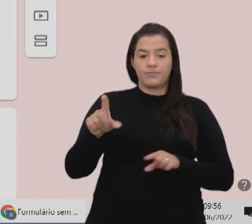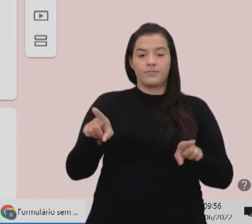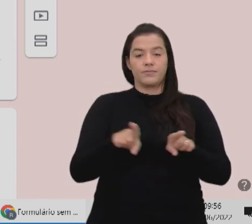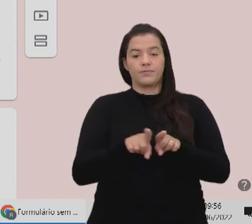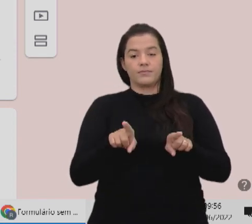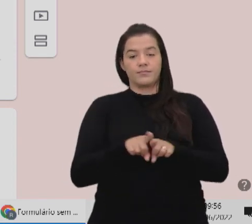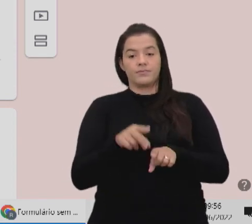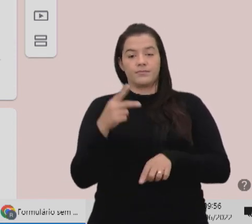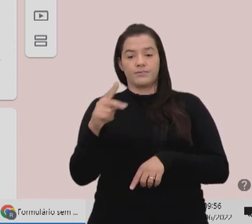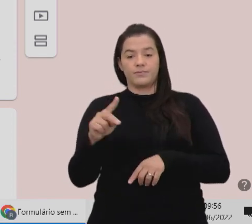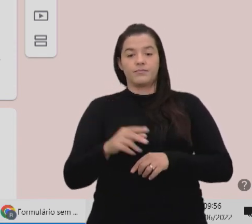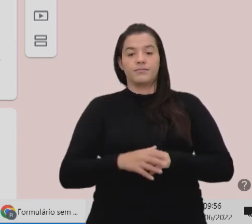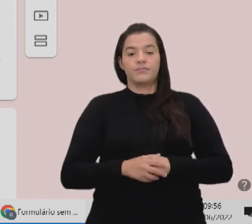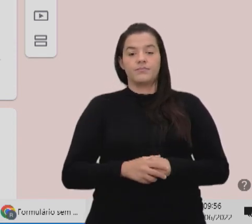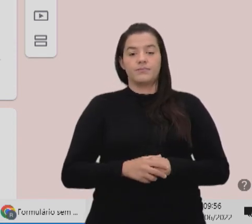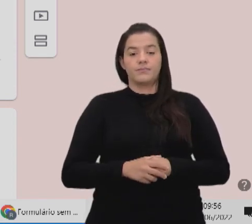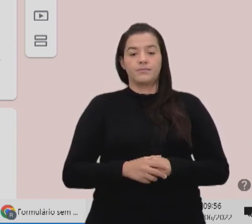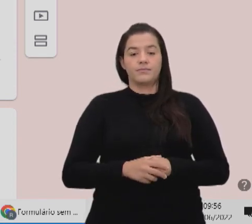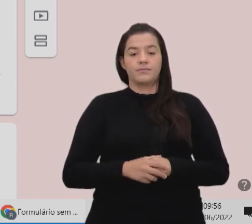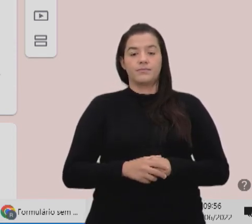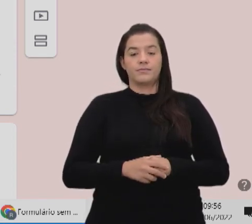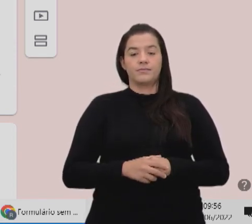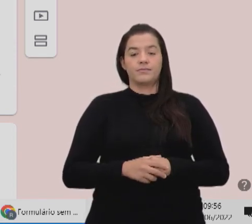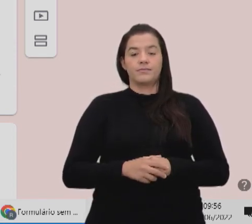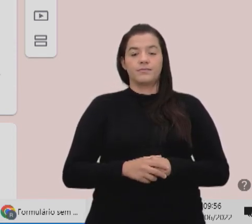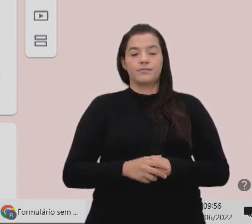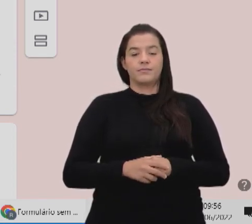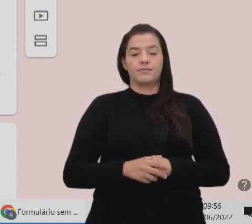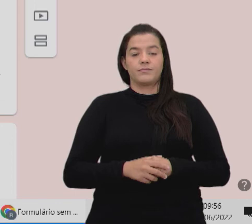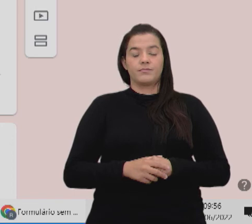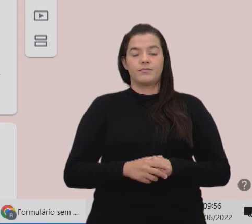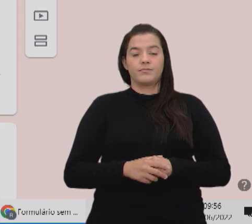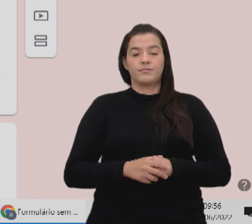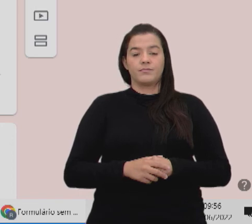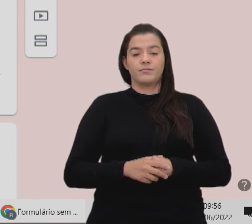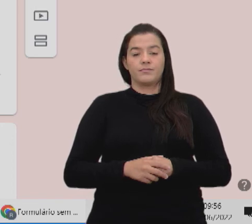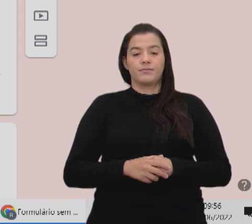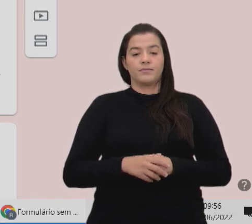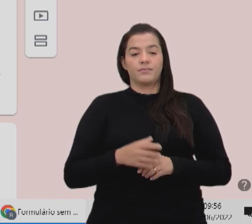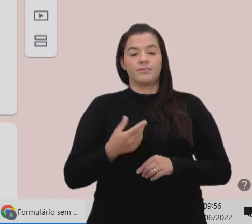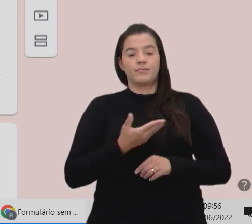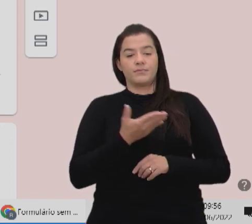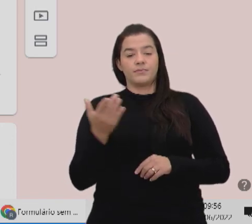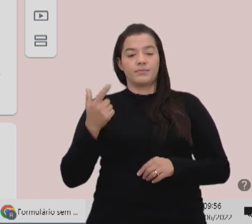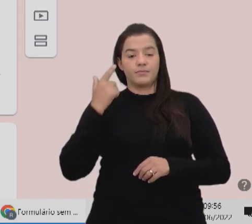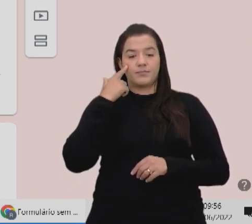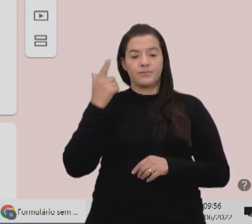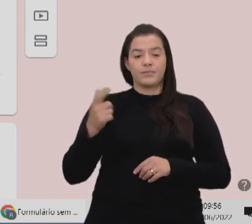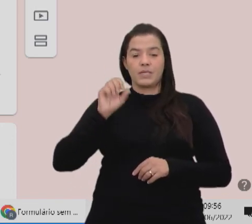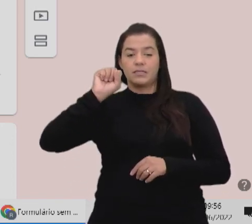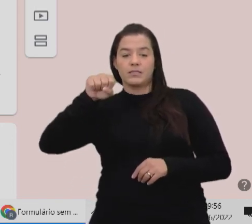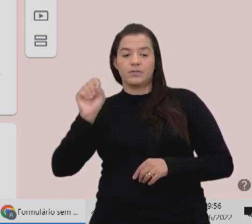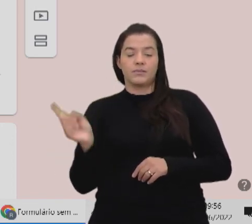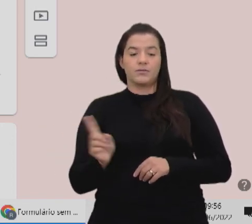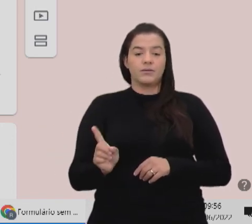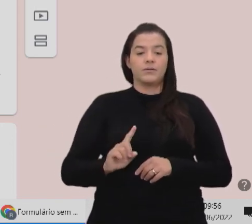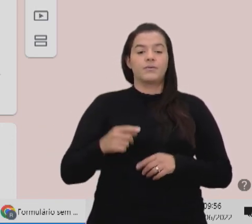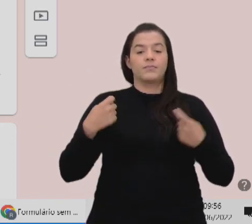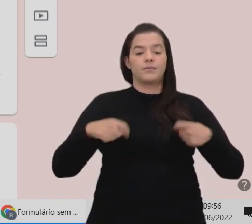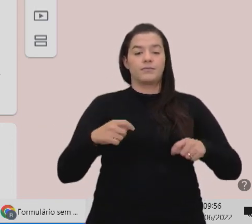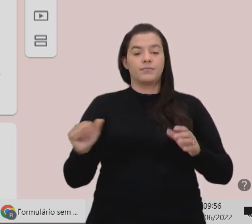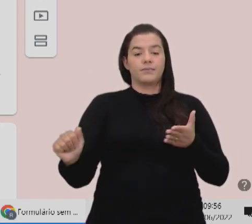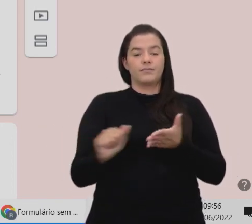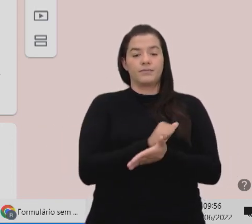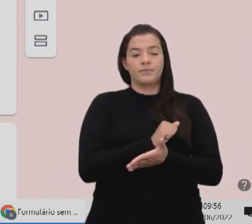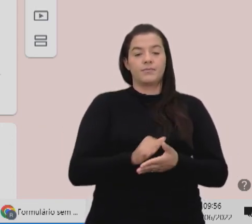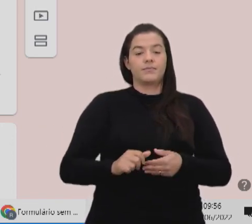Inclusive você. Para não ter Saiu dúvidas, acento? né? Tem Saiu. que ser claro na pergunta. Tá. Aí a opção não é sim ou não? Não. Então eu vou ter que apagar aqui no meu. O